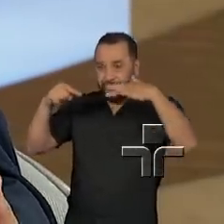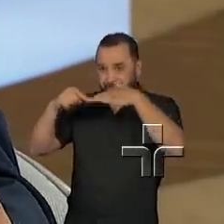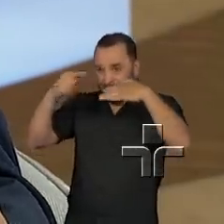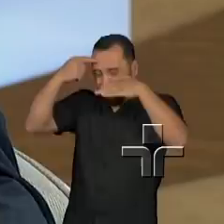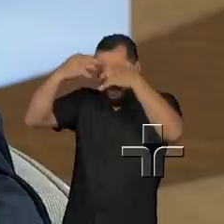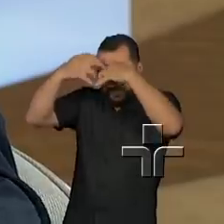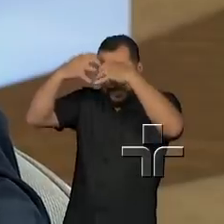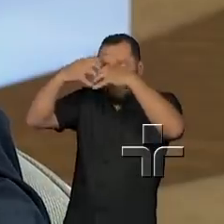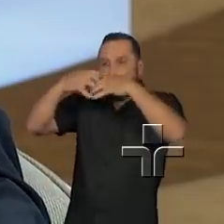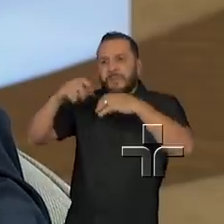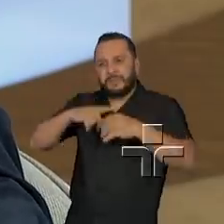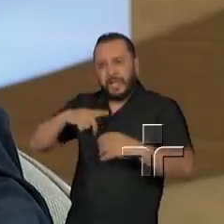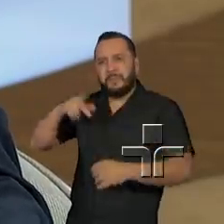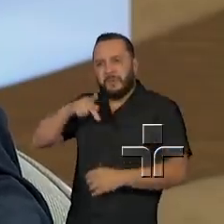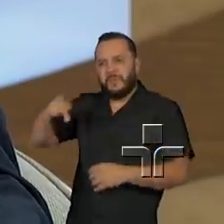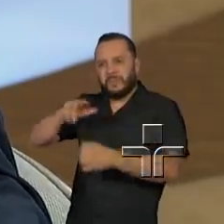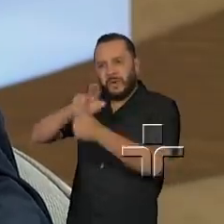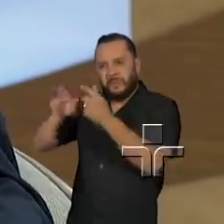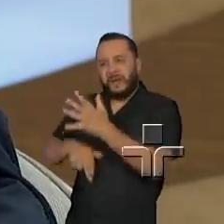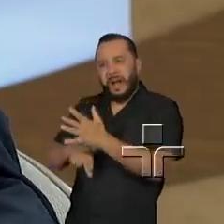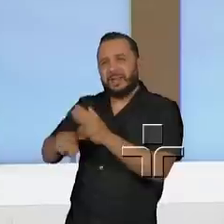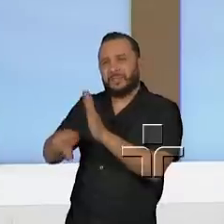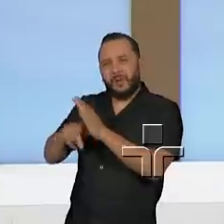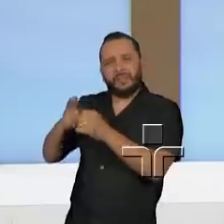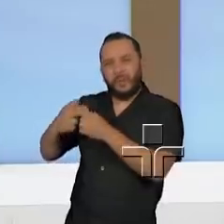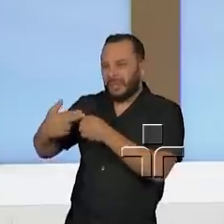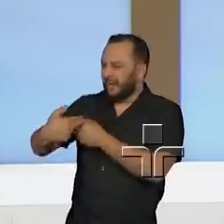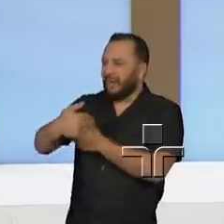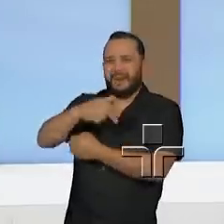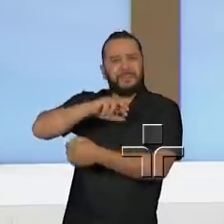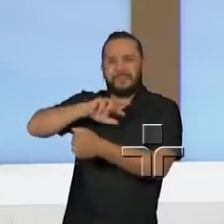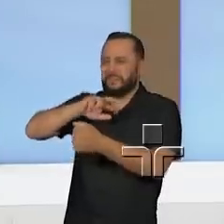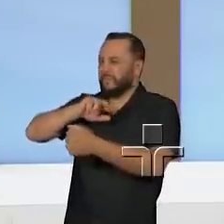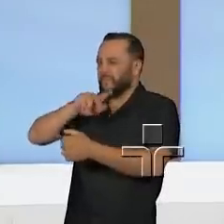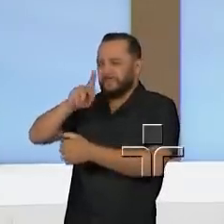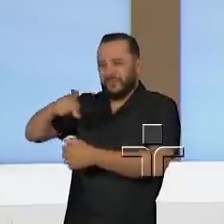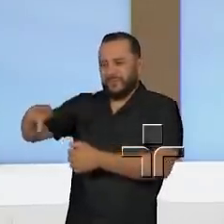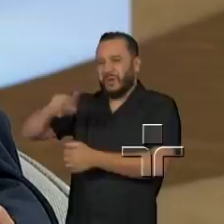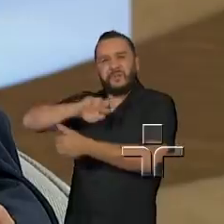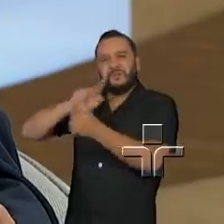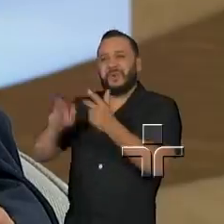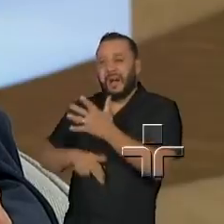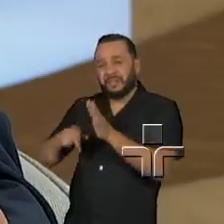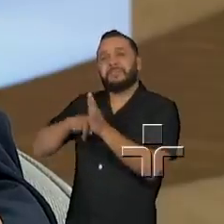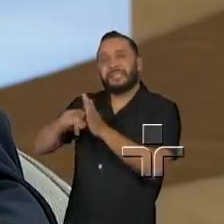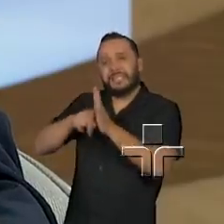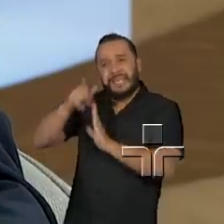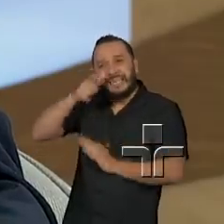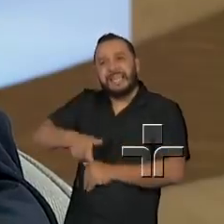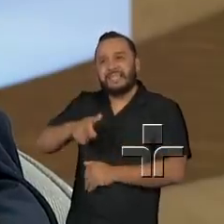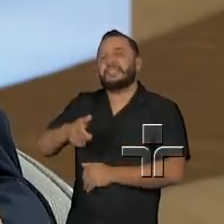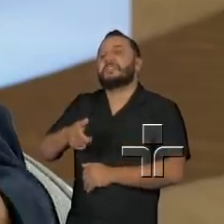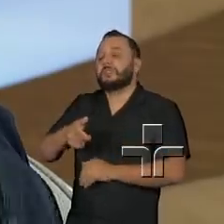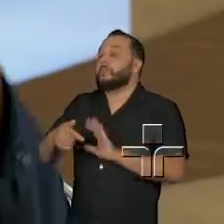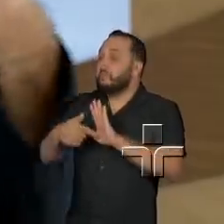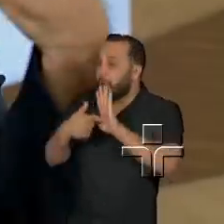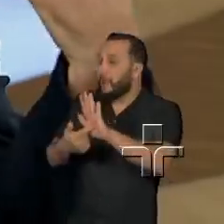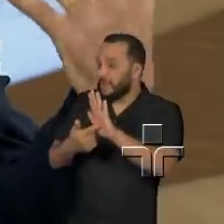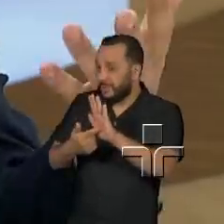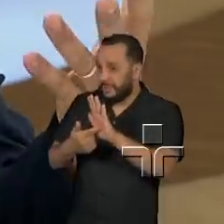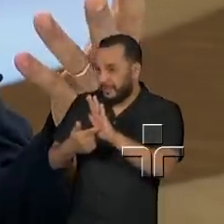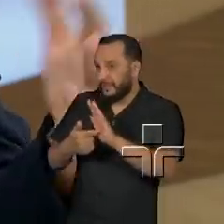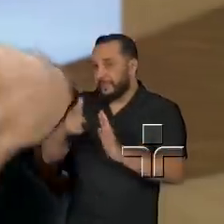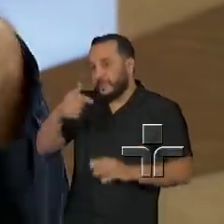pesquisas muito importantes, o professor Luiz Fernando Toffoli, da Unicamp, pesquisas muito importantes que hoje demonstram que aquilo que acontece